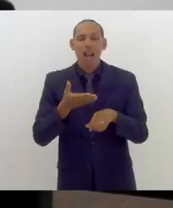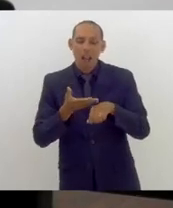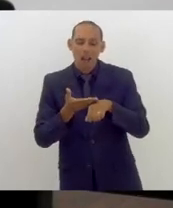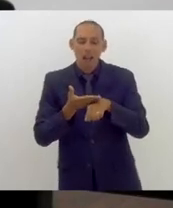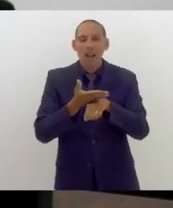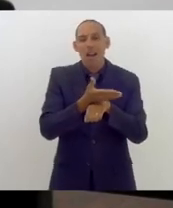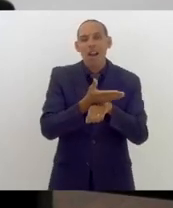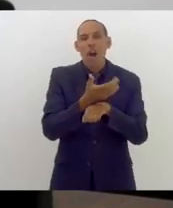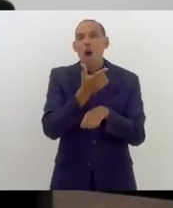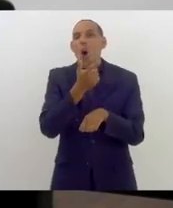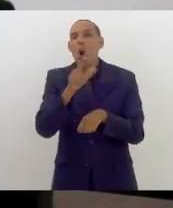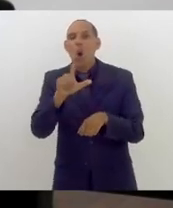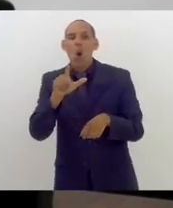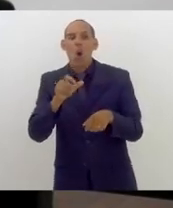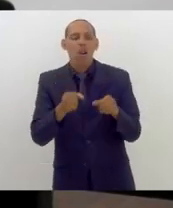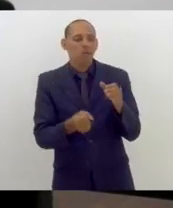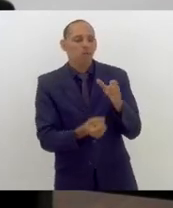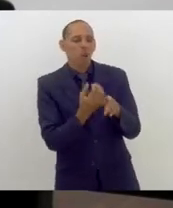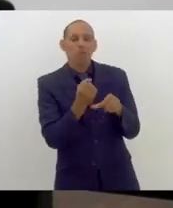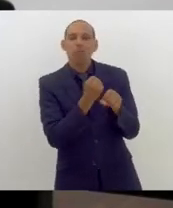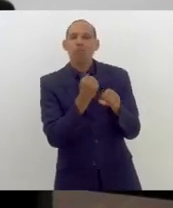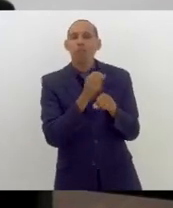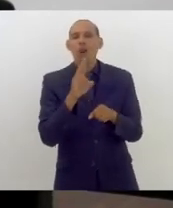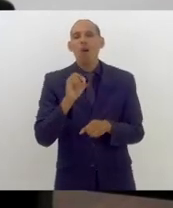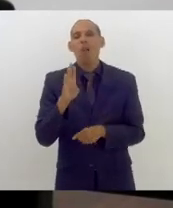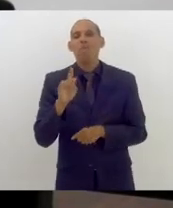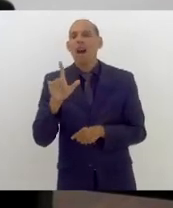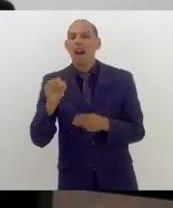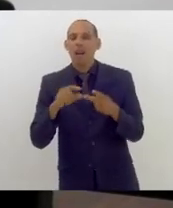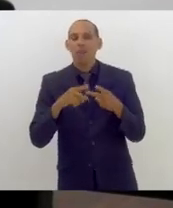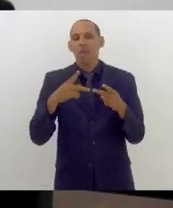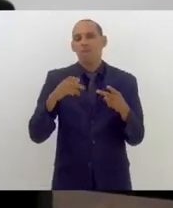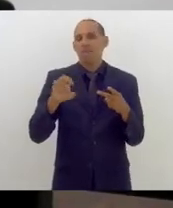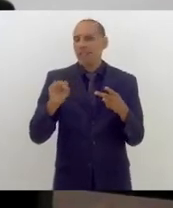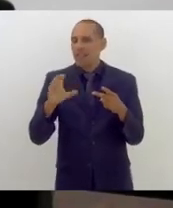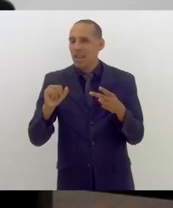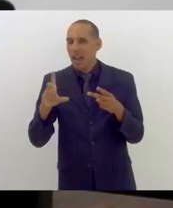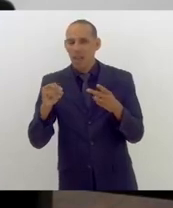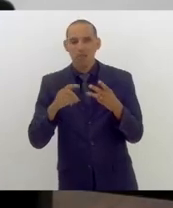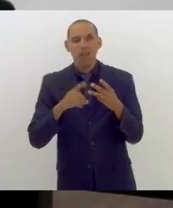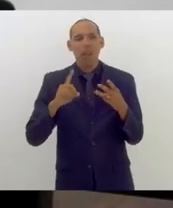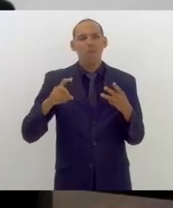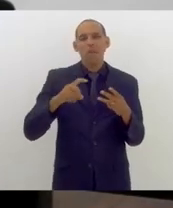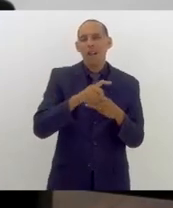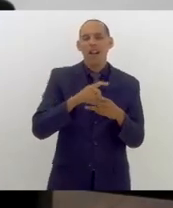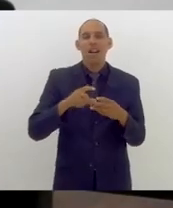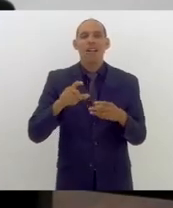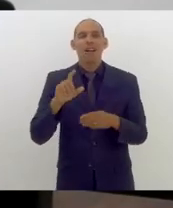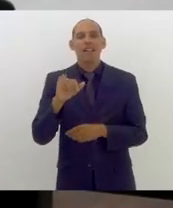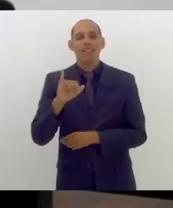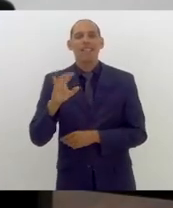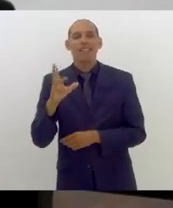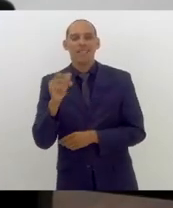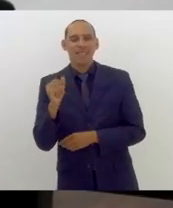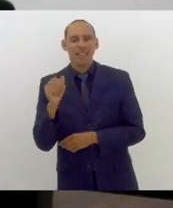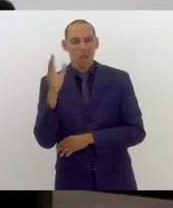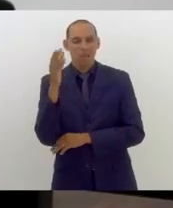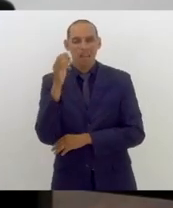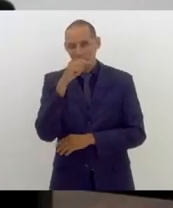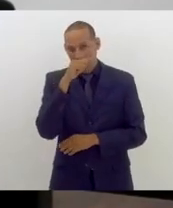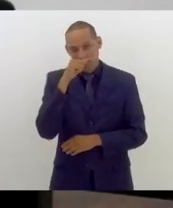outro criatório grande de robalo pescada camarão irão madeira aonde fizeram a pecar